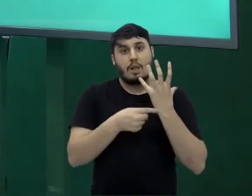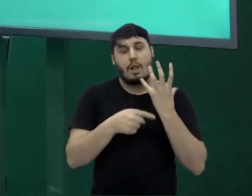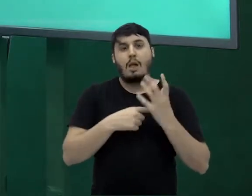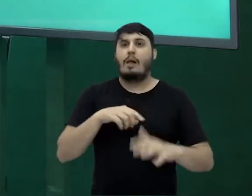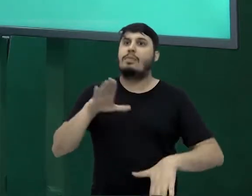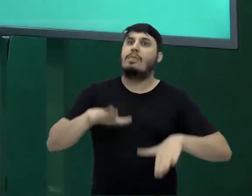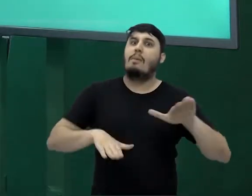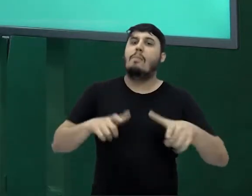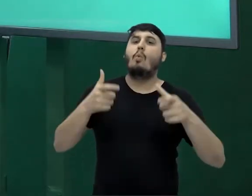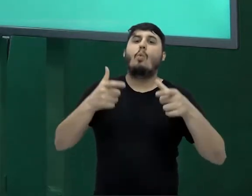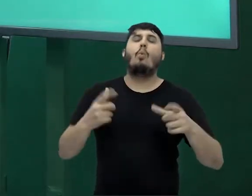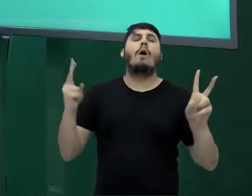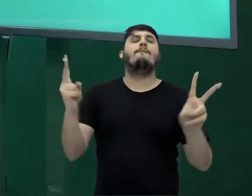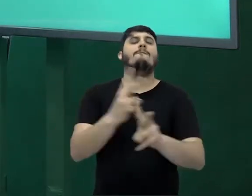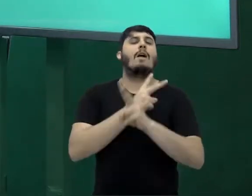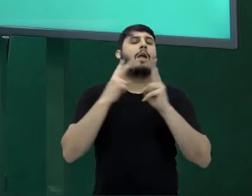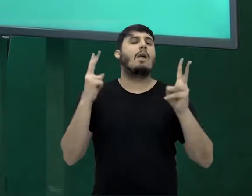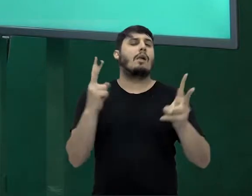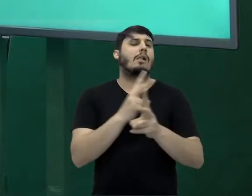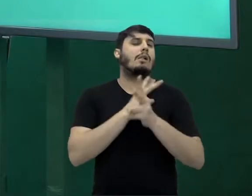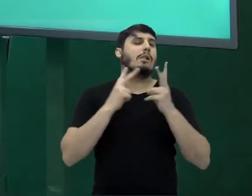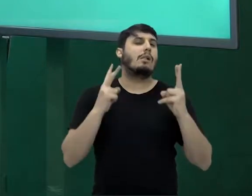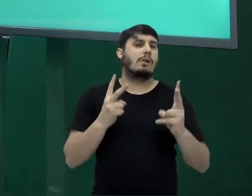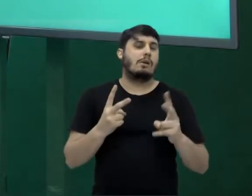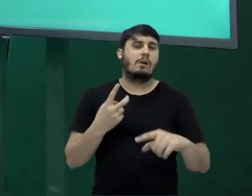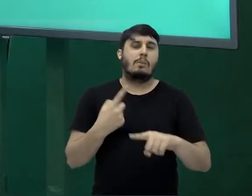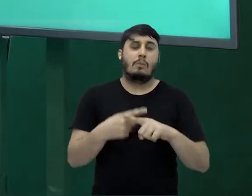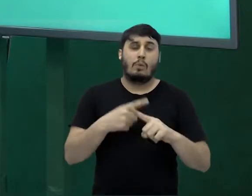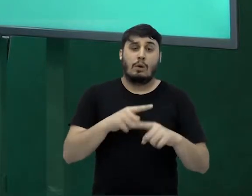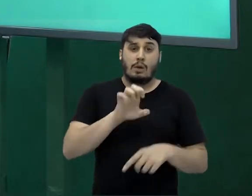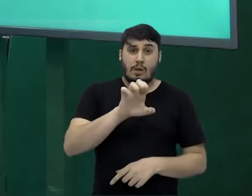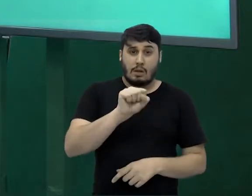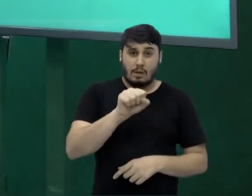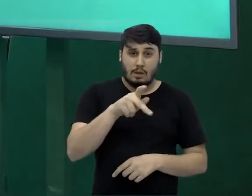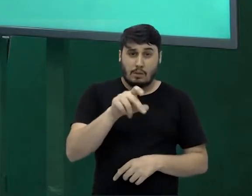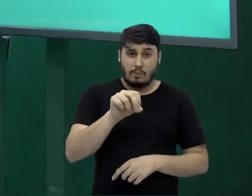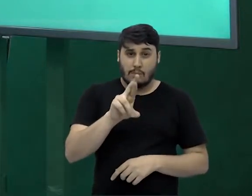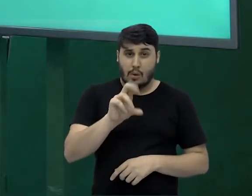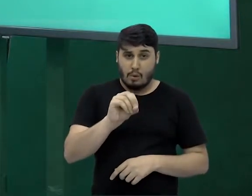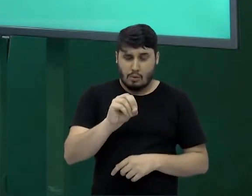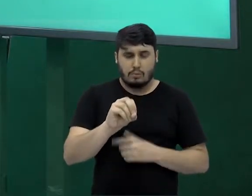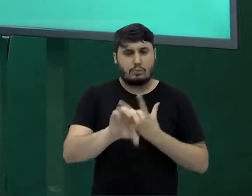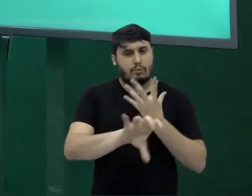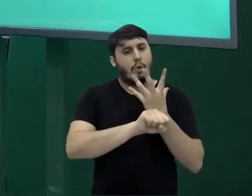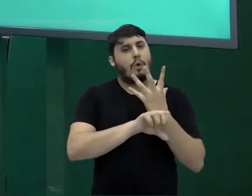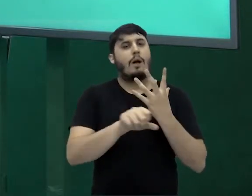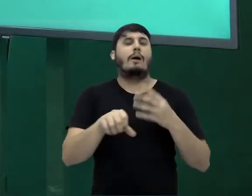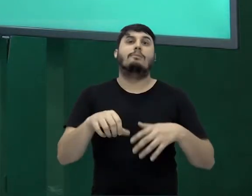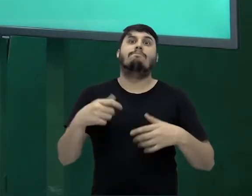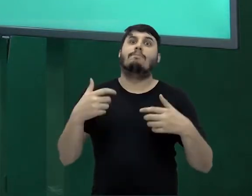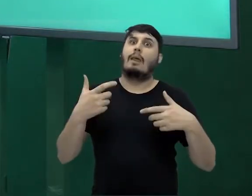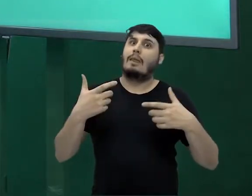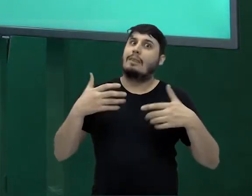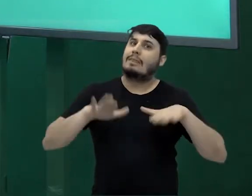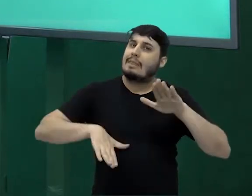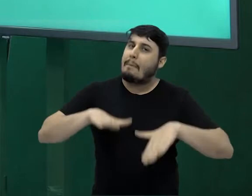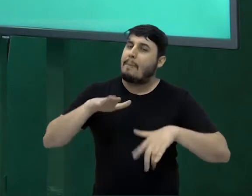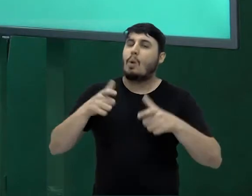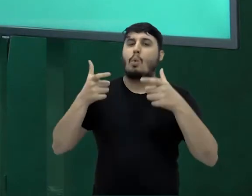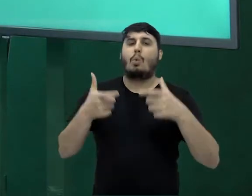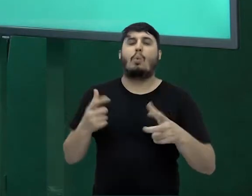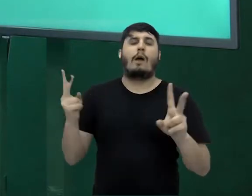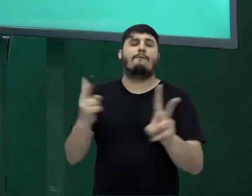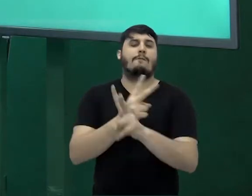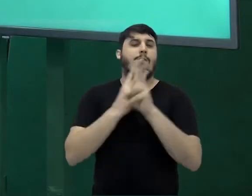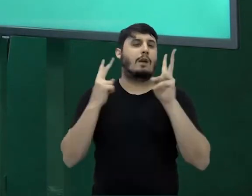mais. Tem um outro problema. Esporo só dá para ser levado pelo vento. Ou se você chegar e